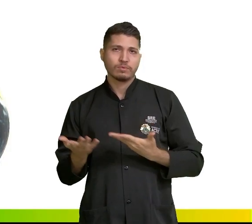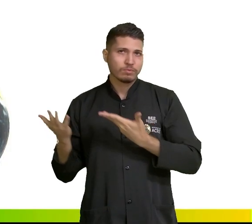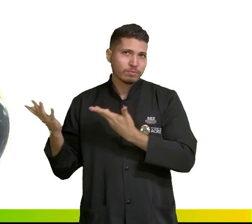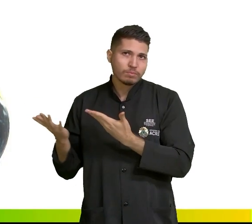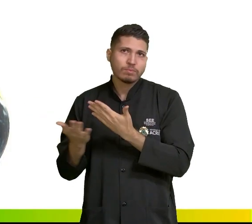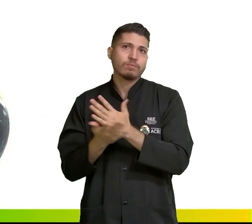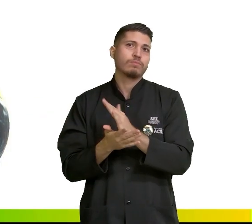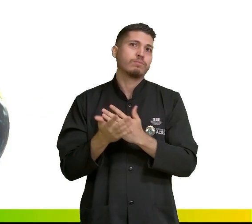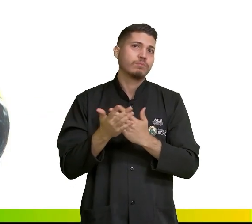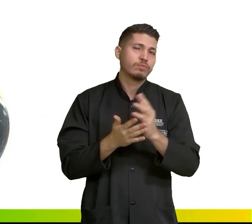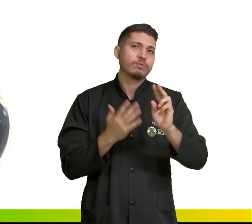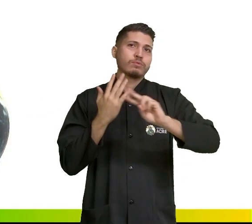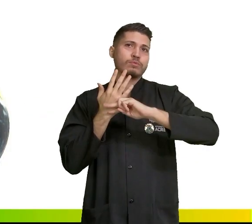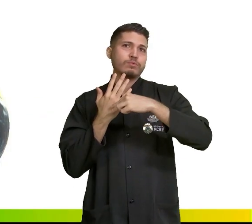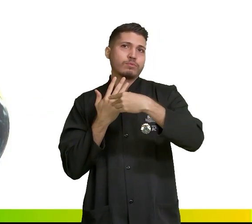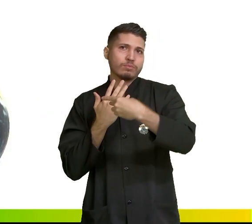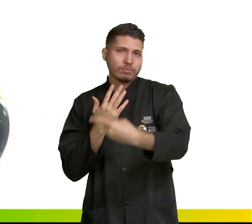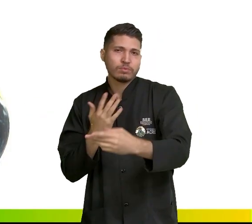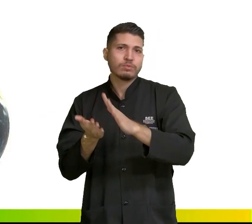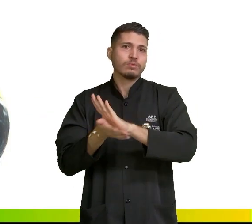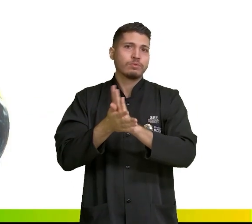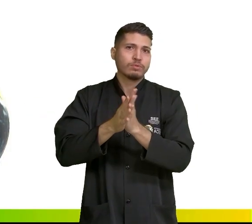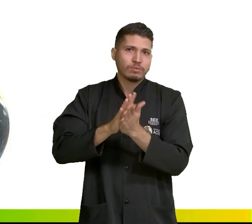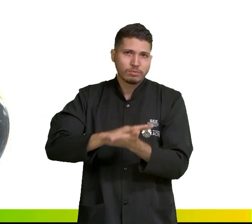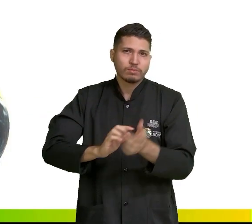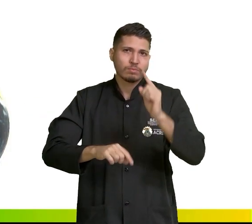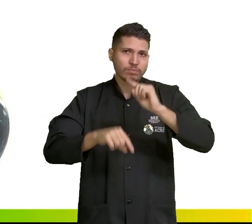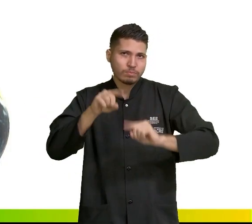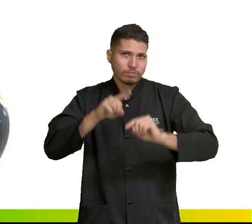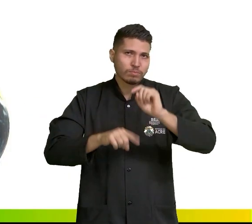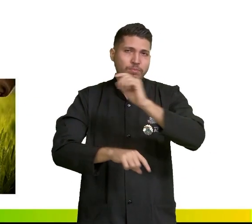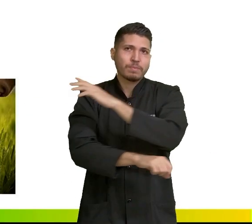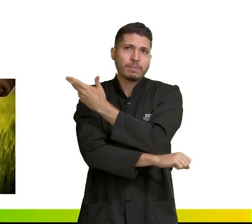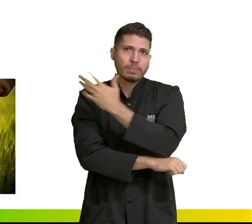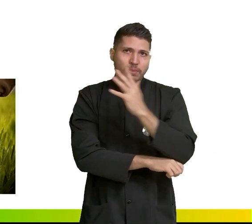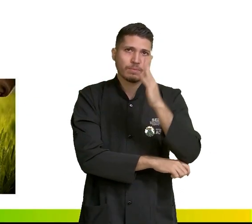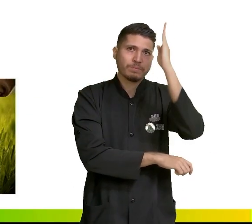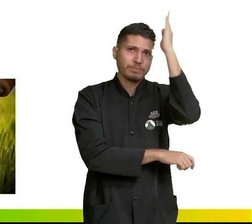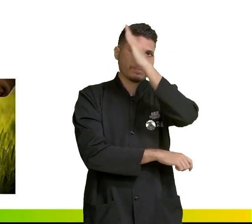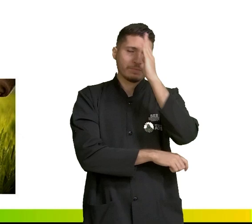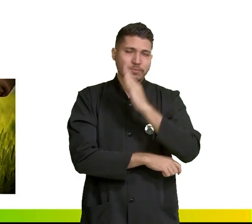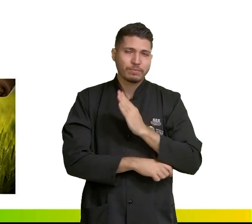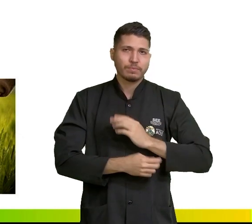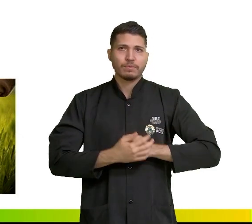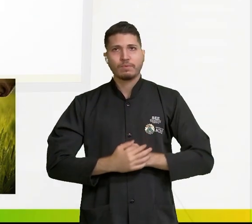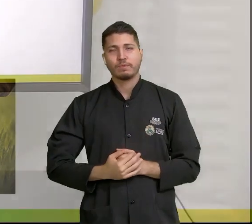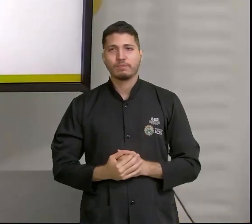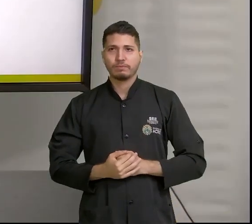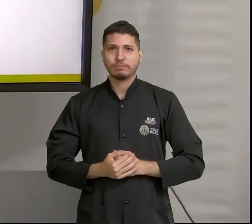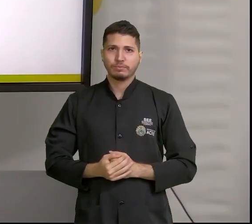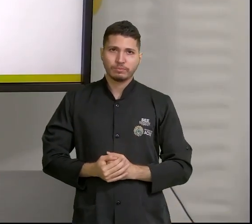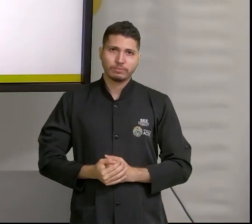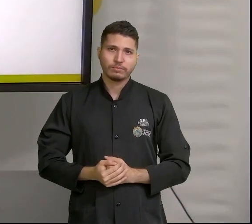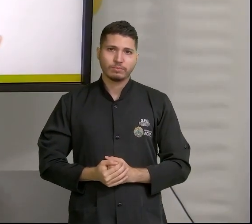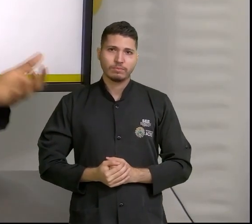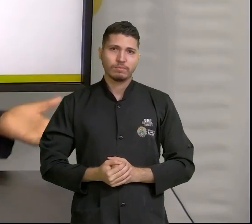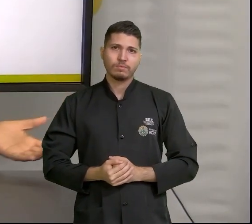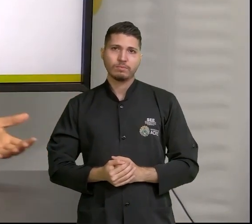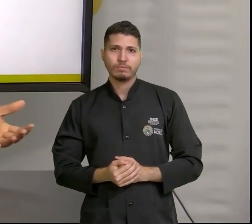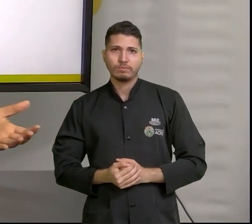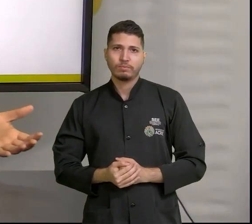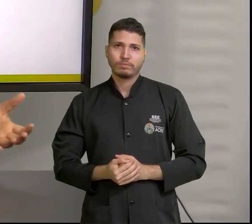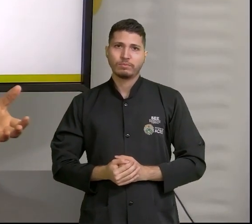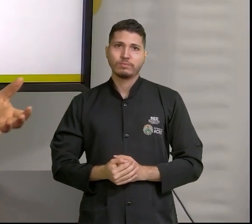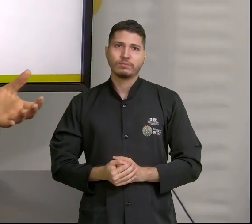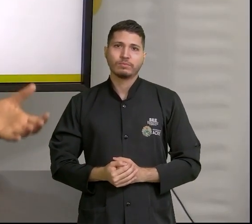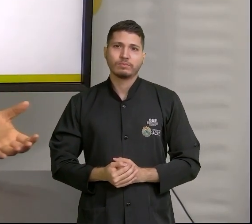da degradação aí dos recursos naturais brasileiros, certo? Bom, pessoal, aqui eu trouxe